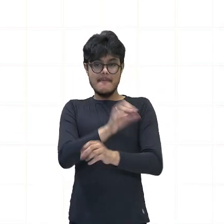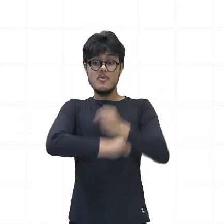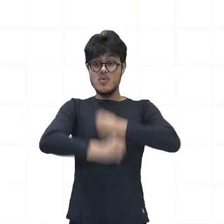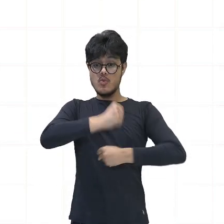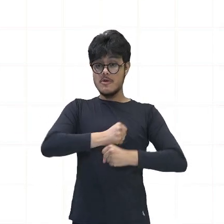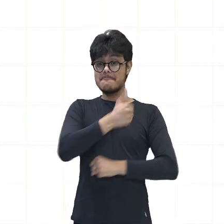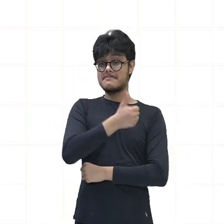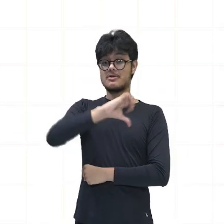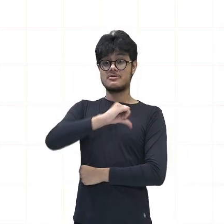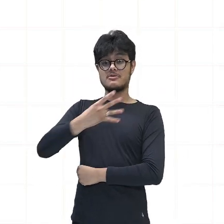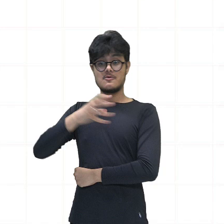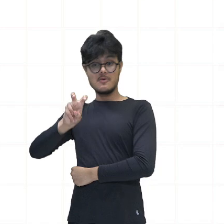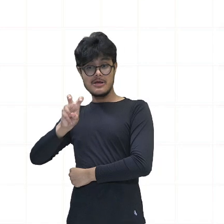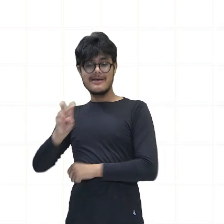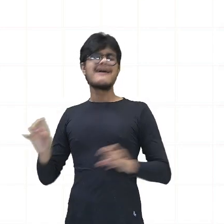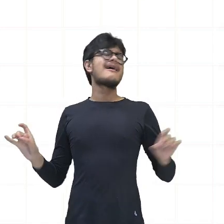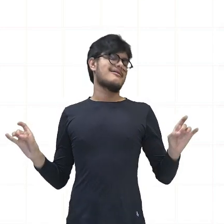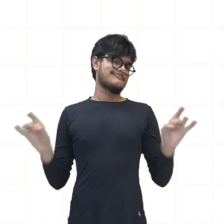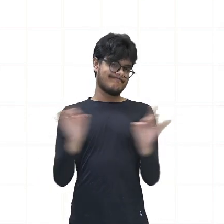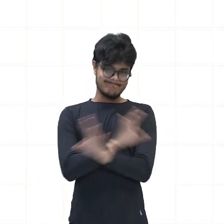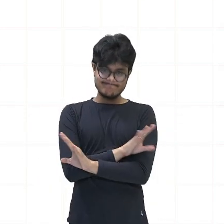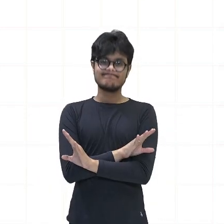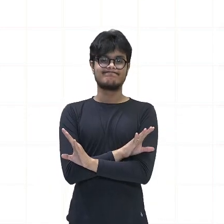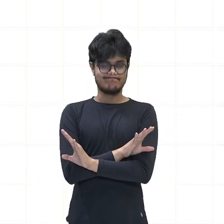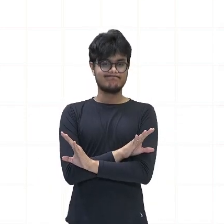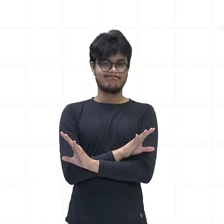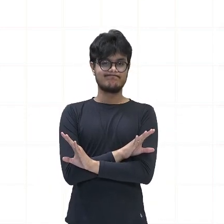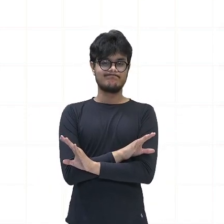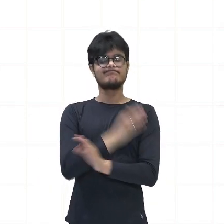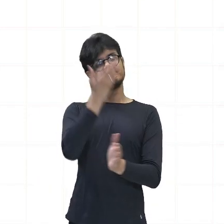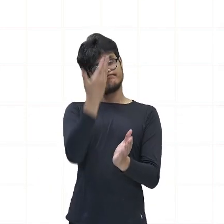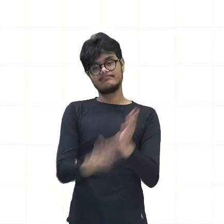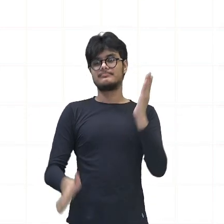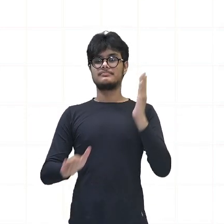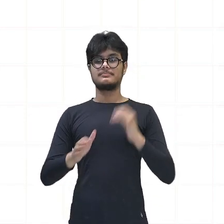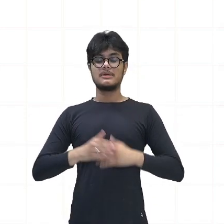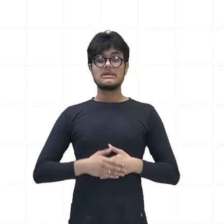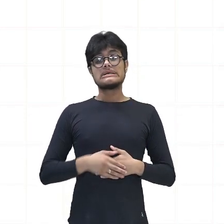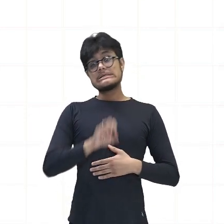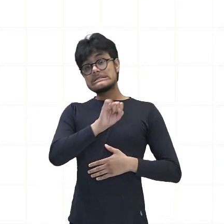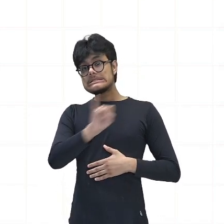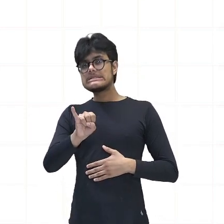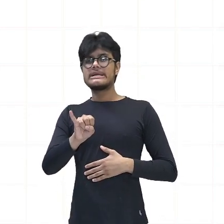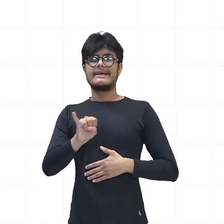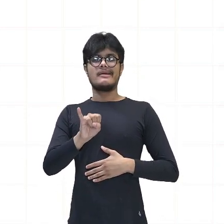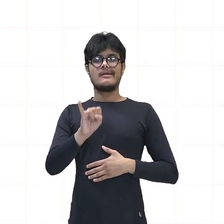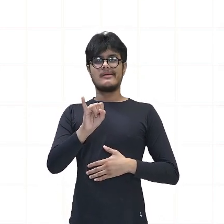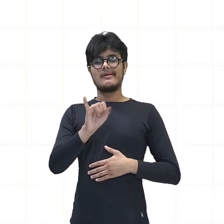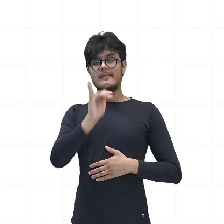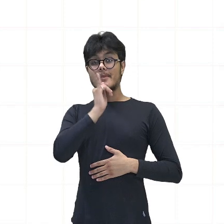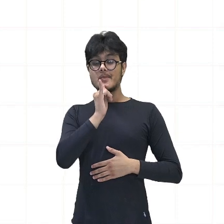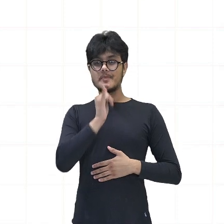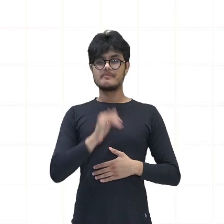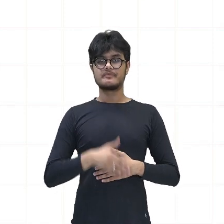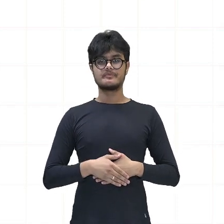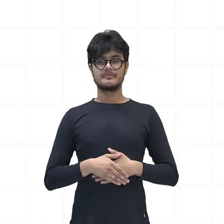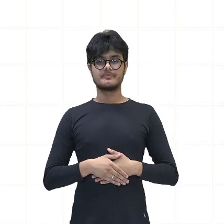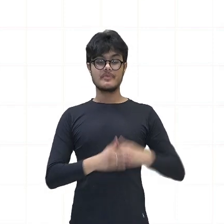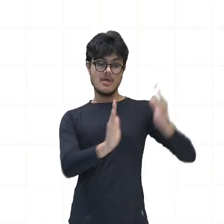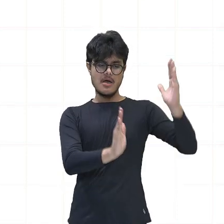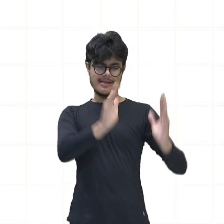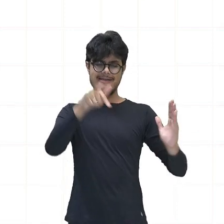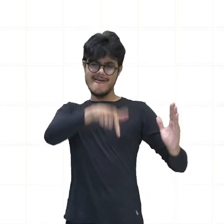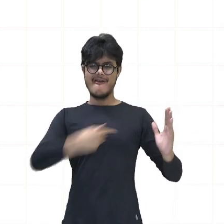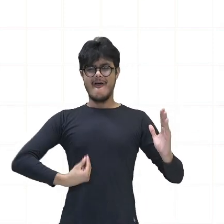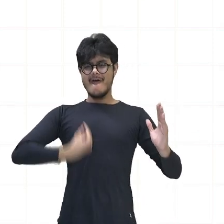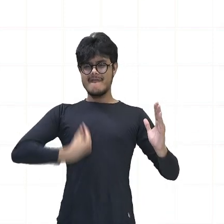esse segundo ciclo também foi finalizado. Com a decadência da borracha, muitos nordestinos voltaram, né, para as